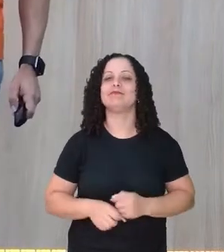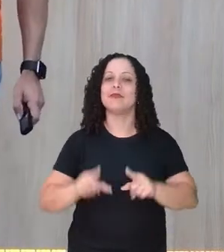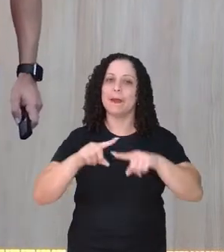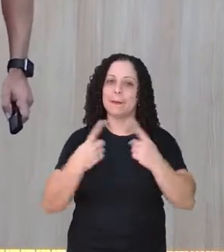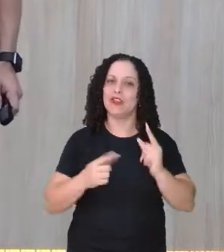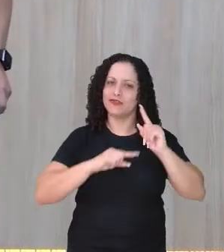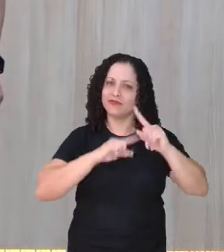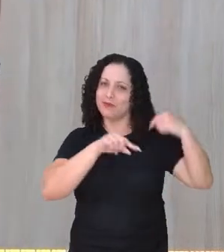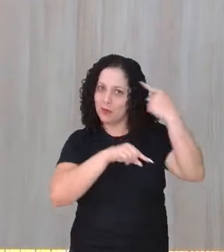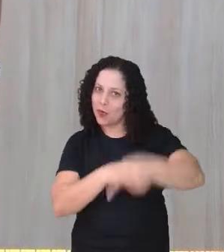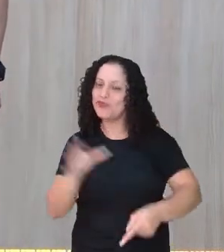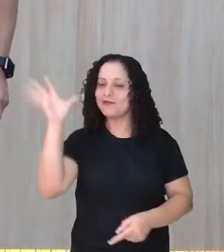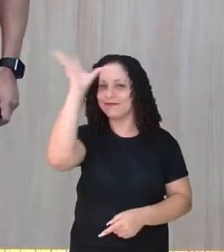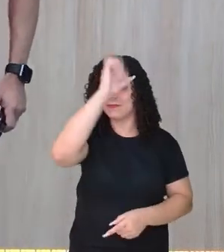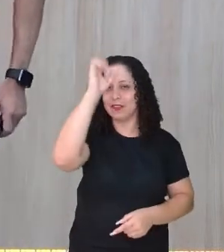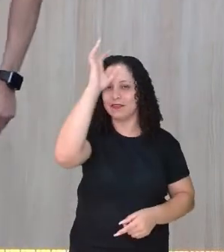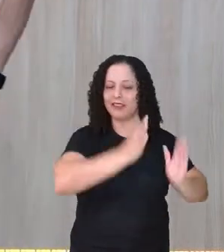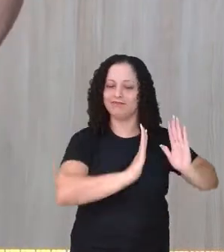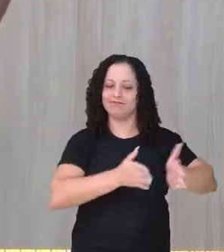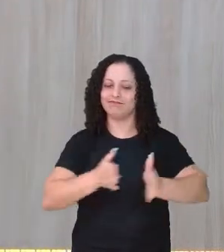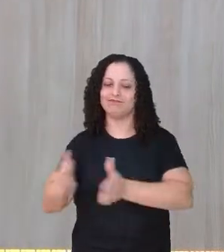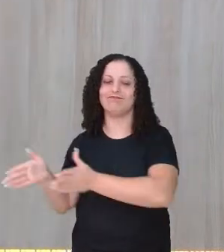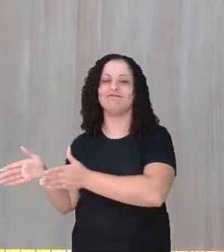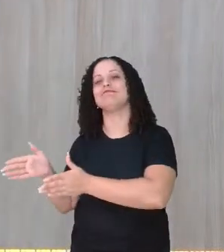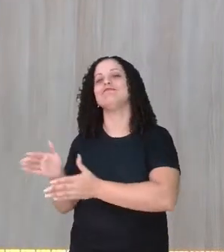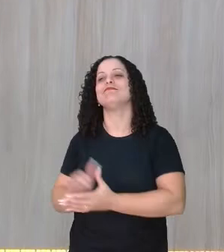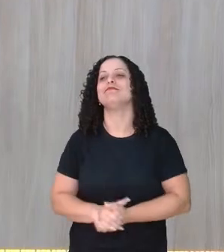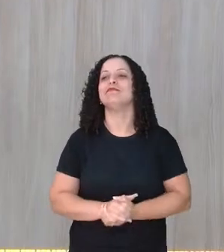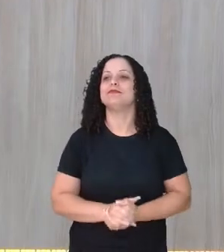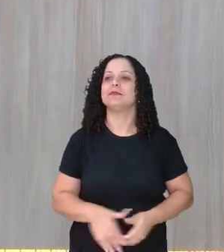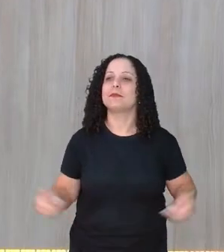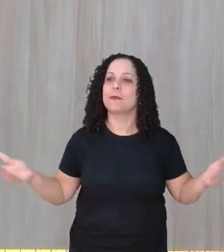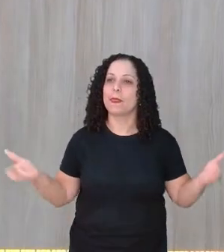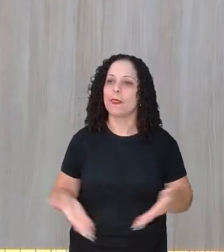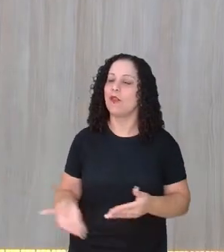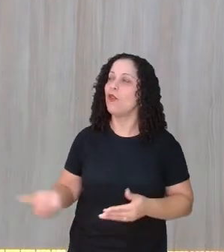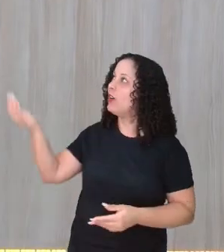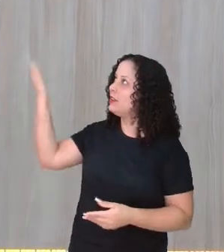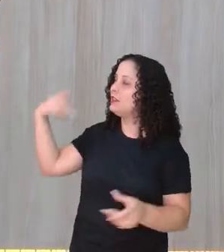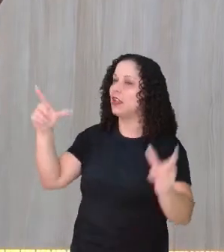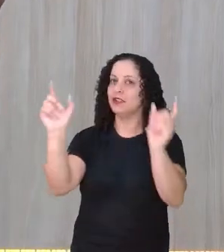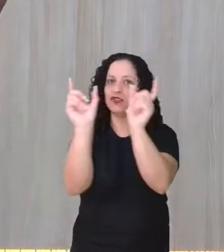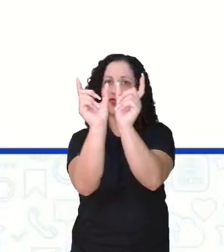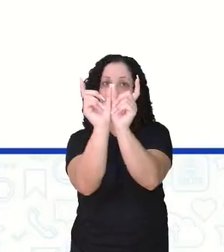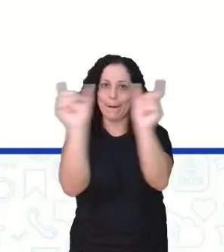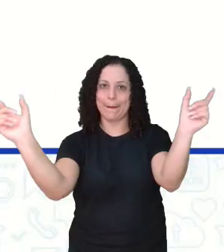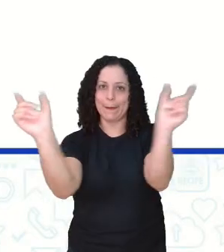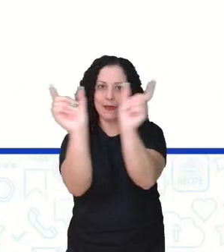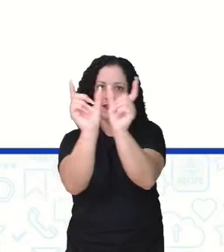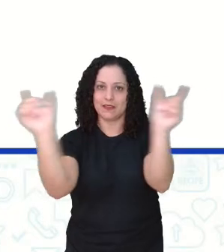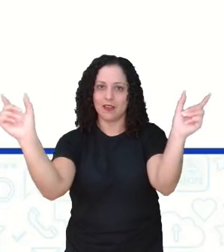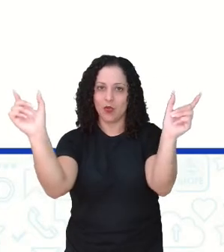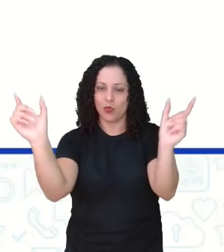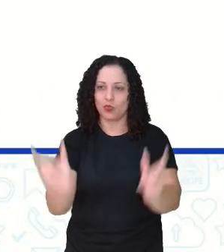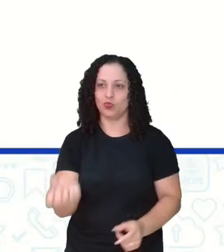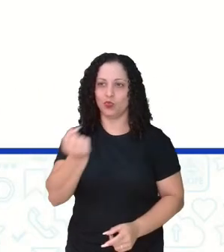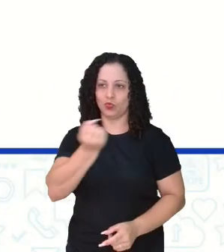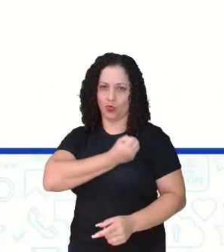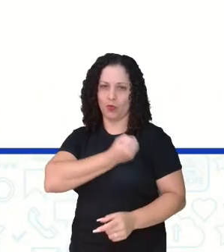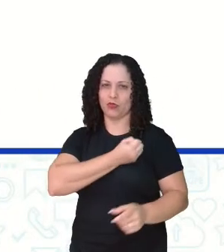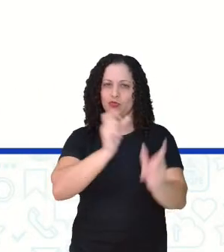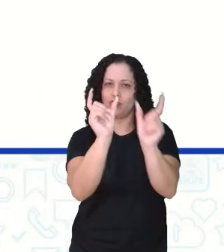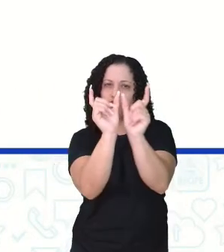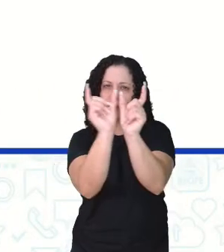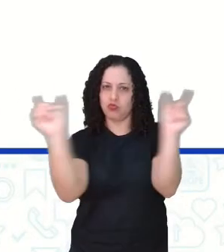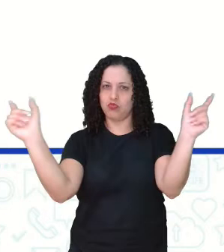isso aí a gente vai aprendendo nas aulas seguintes. Então, eu tenho aqui uma expressão. Essa expressão aí, ela é chamada